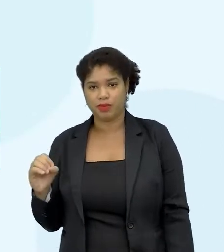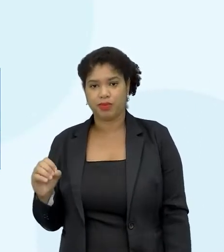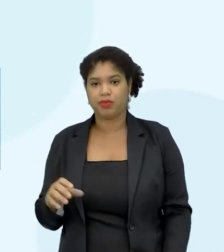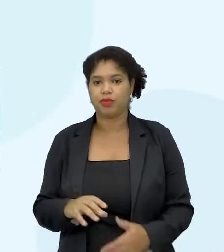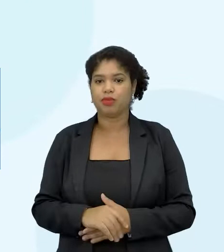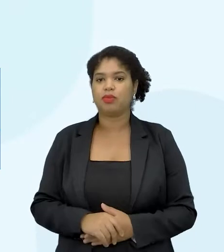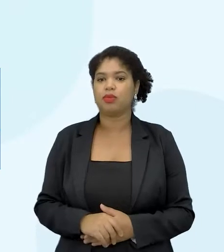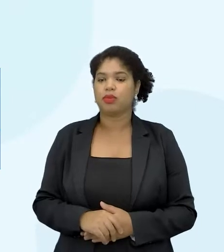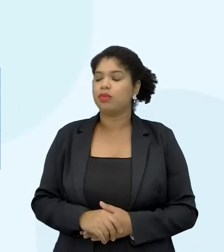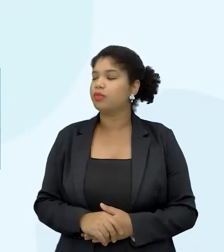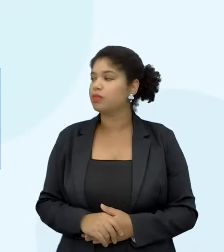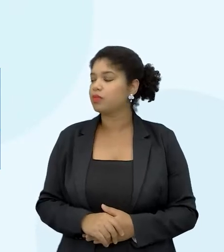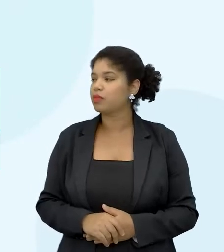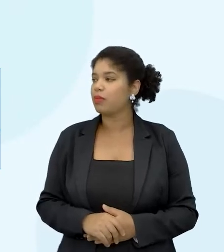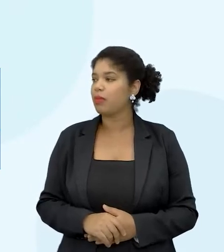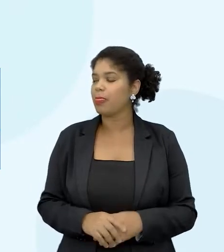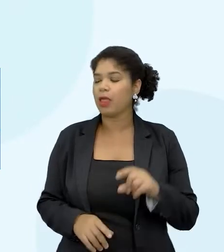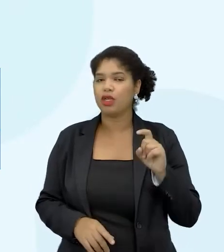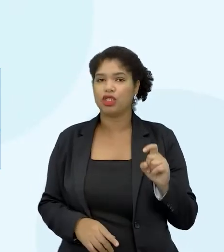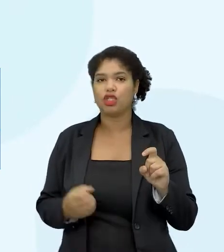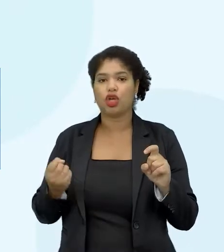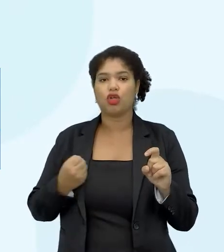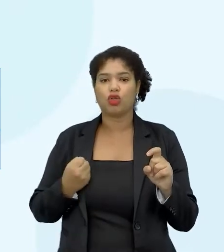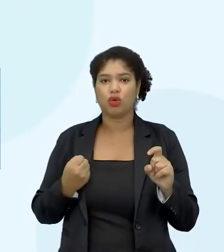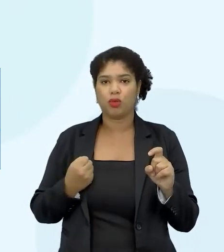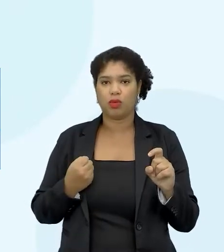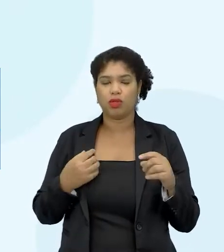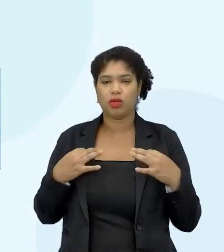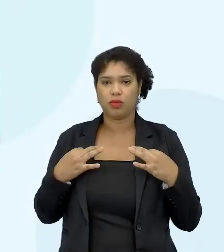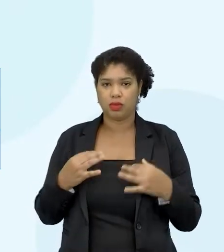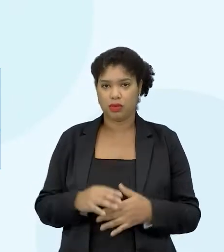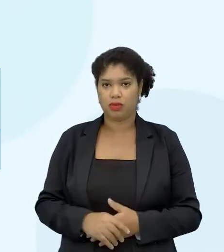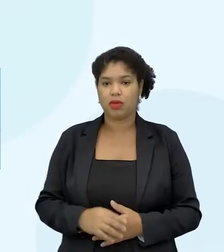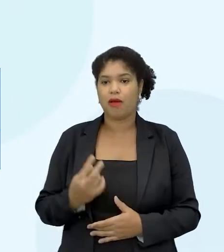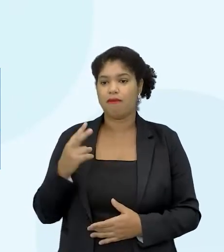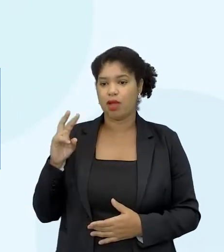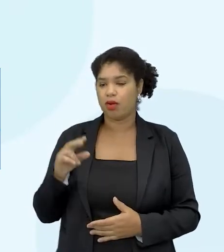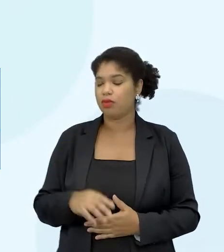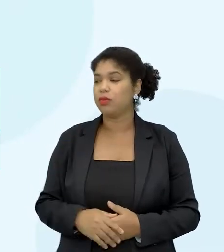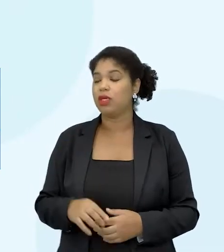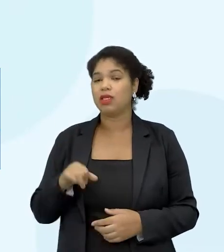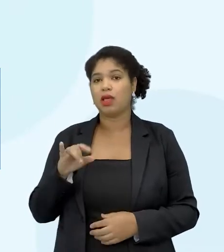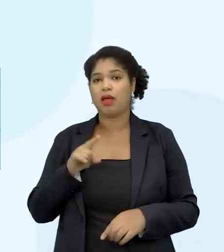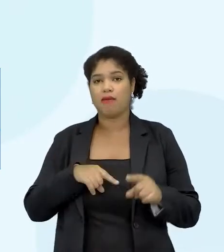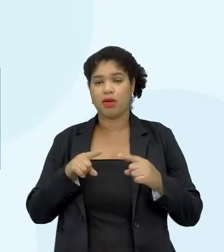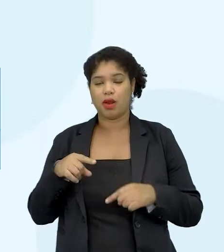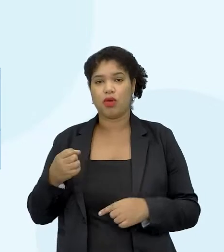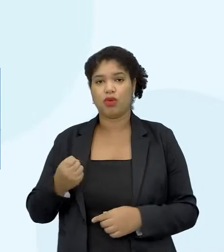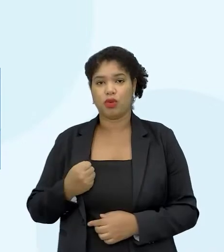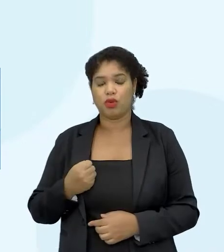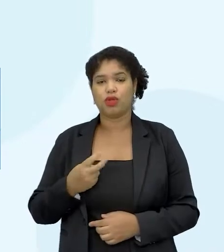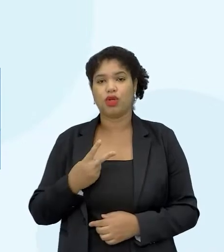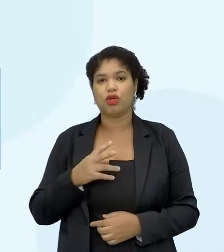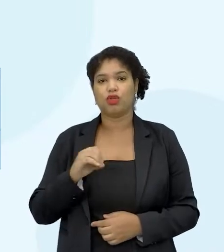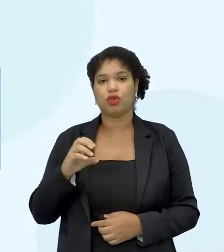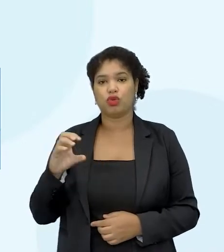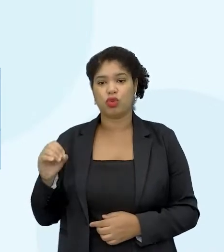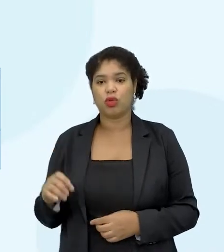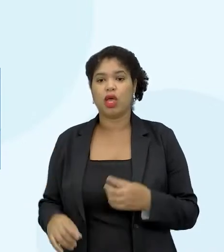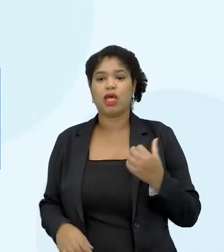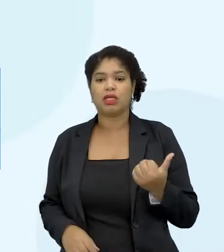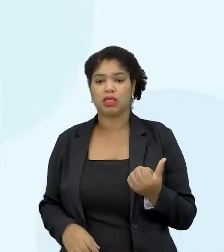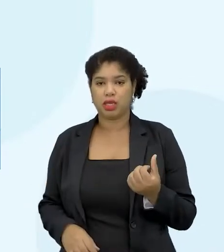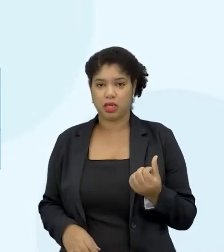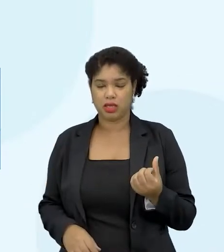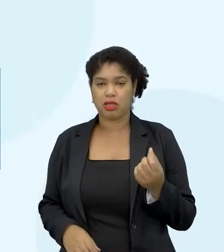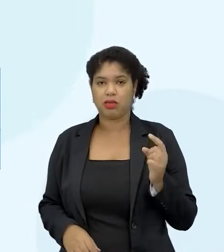põe um número de camisetas, né? Você tem um valor. Se você variar o número de camisetas para 200, ó, você tem 6.000, que é o